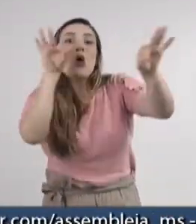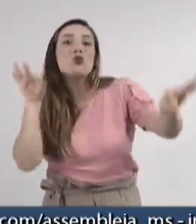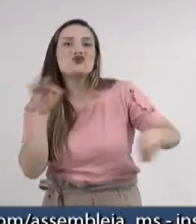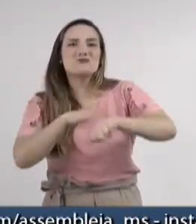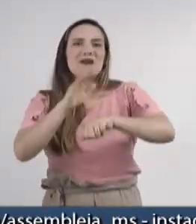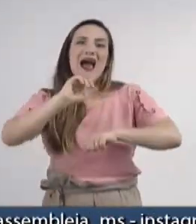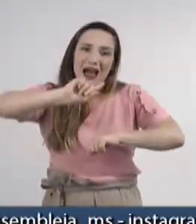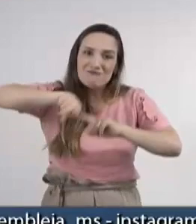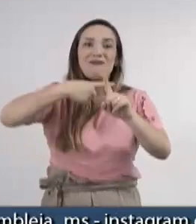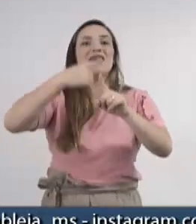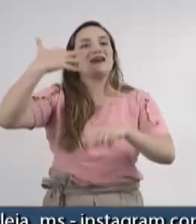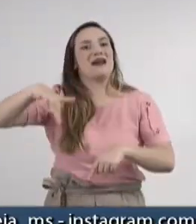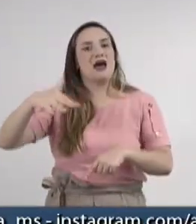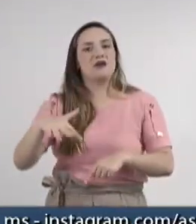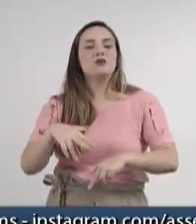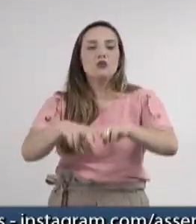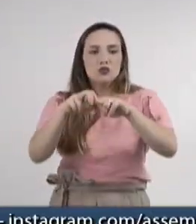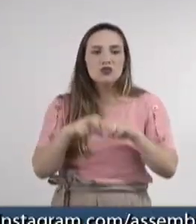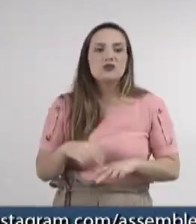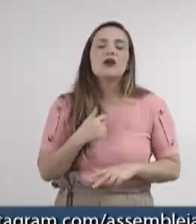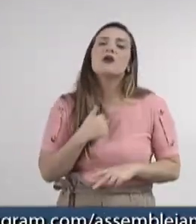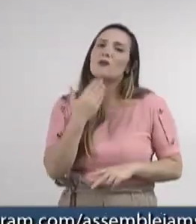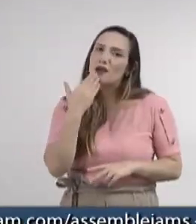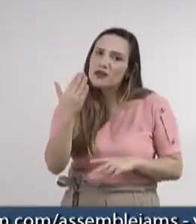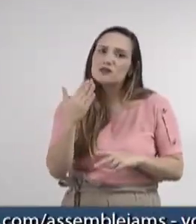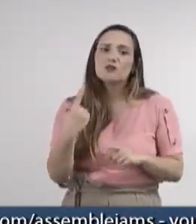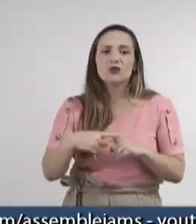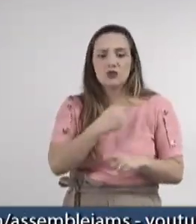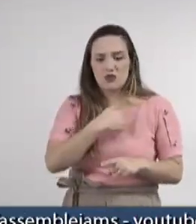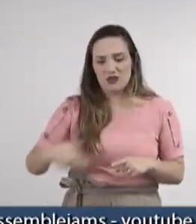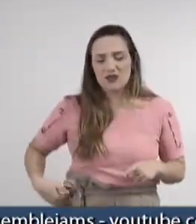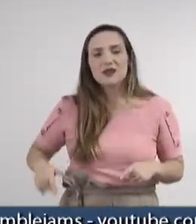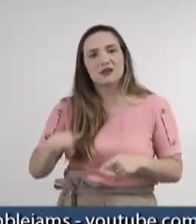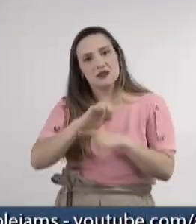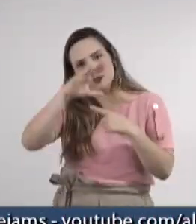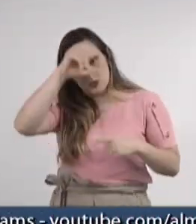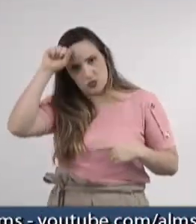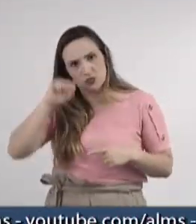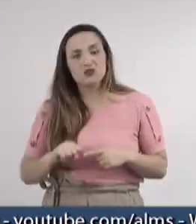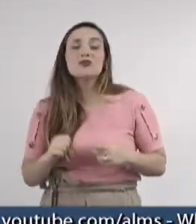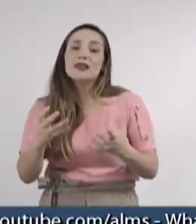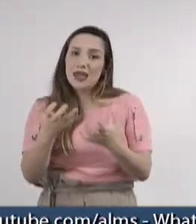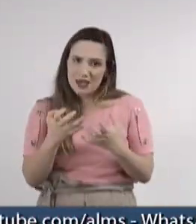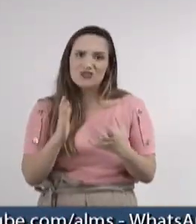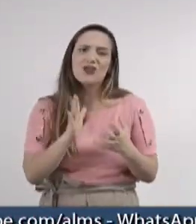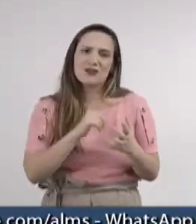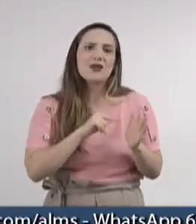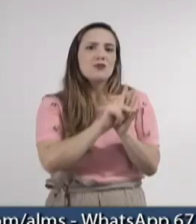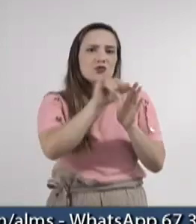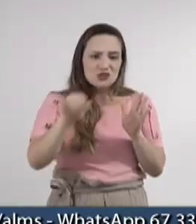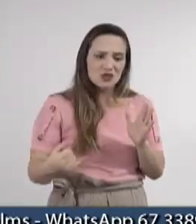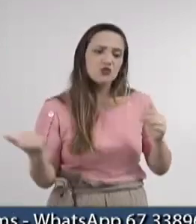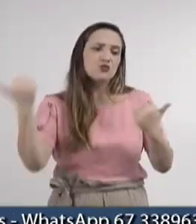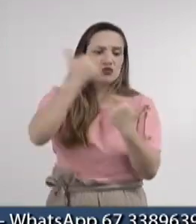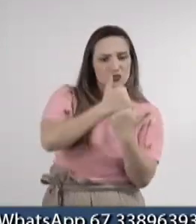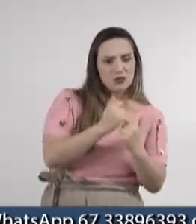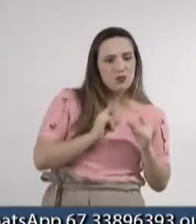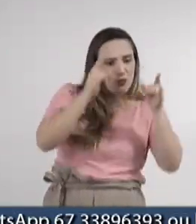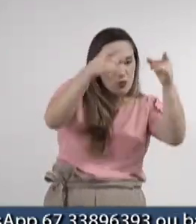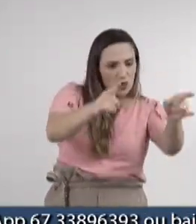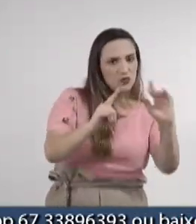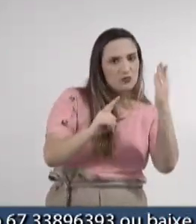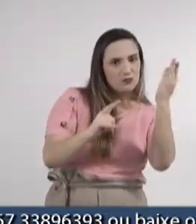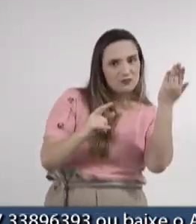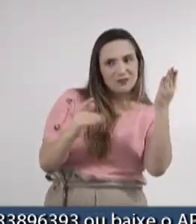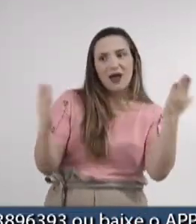nós estamos batendo muito, que o governo de Mato Grosso tem um projeto destinado à substituição das pontes de madeira por pontes de concreto, e essa